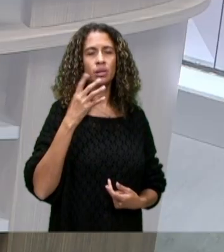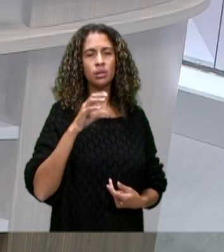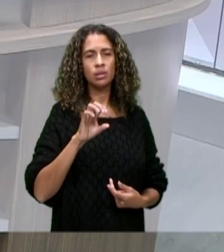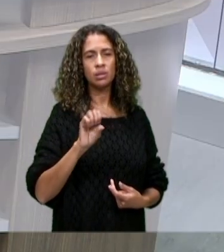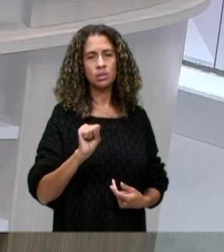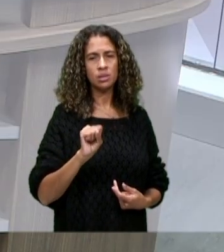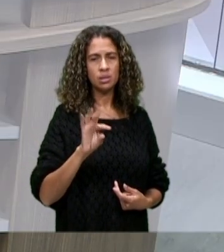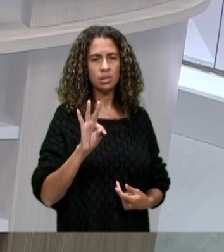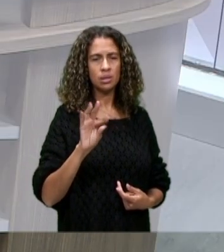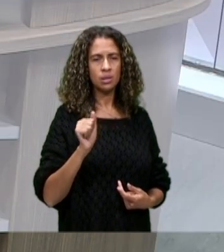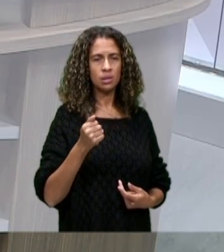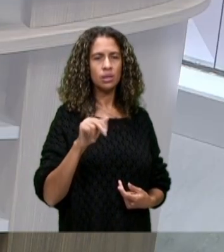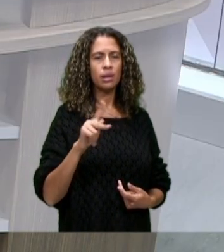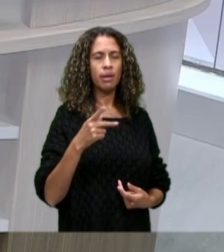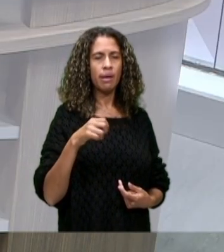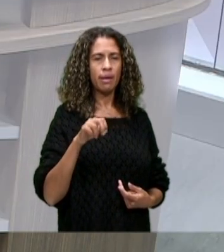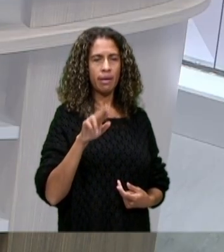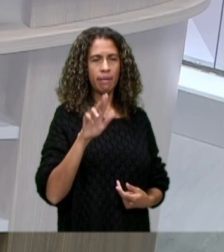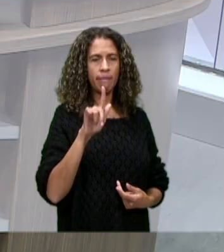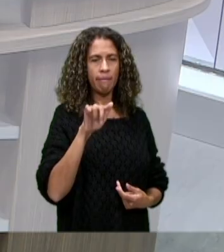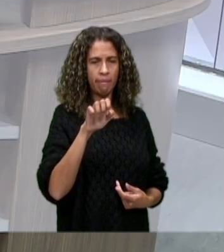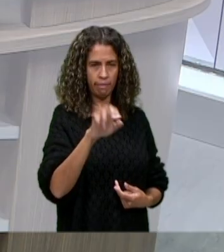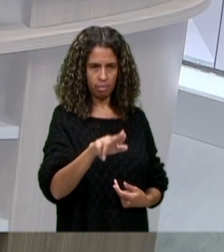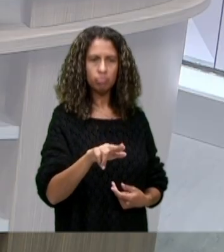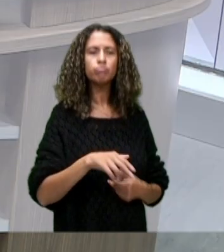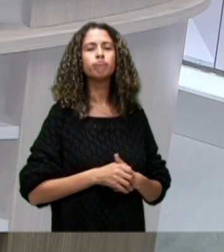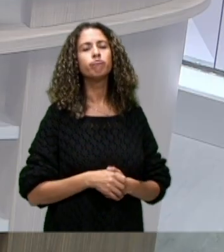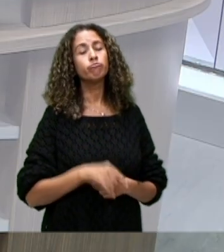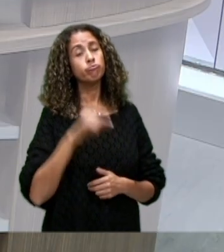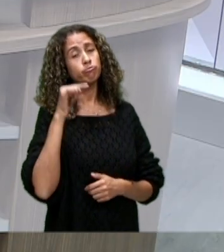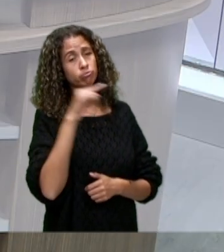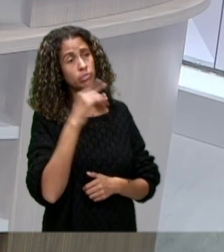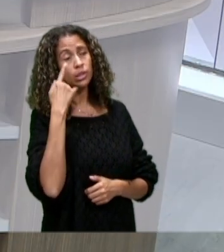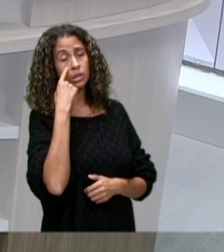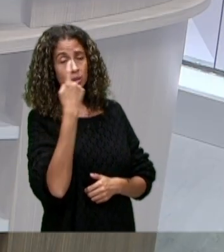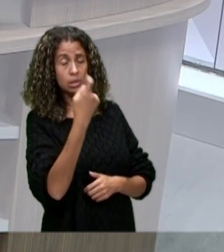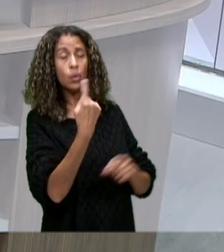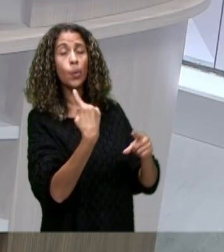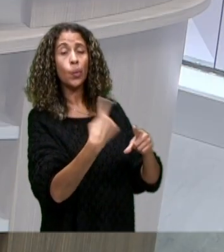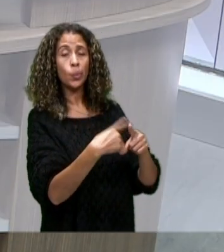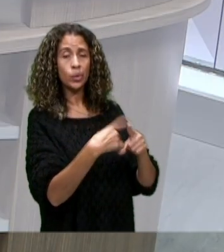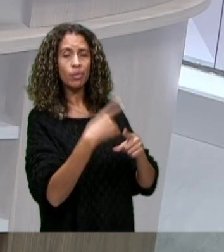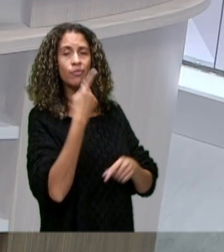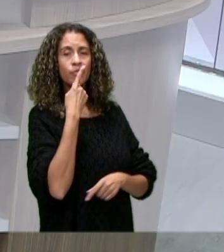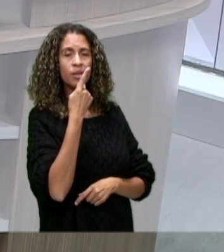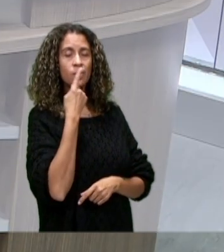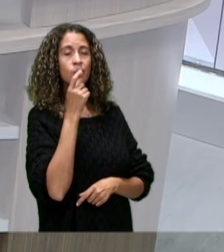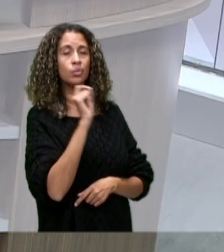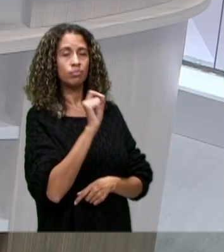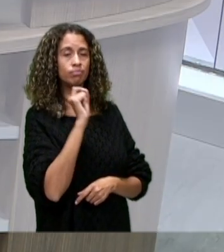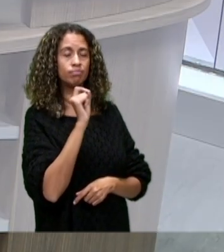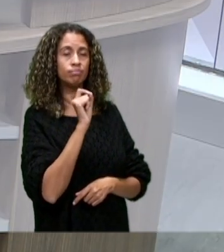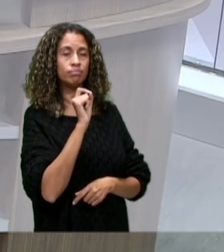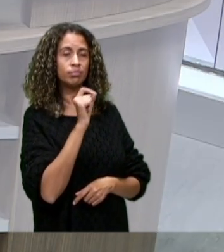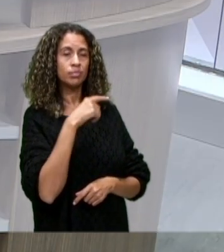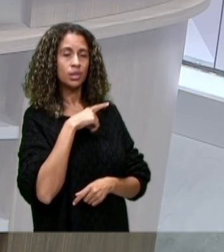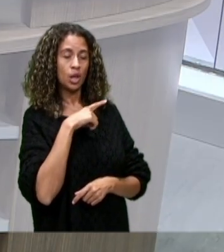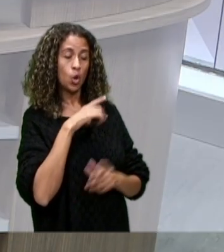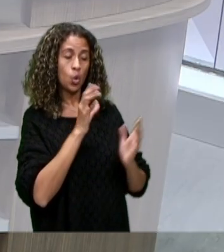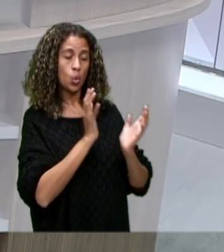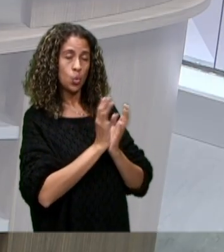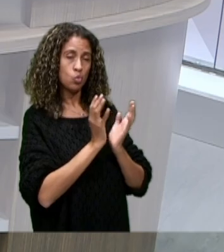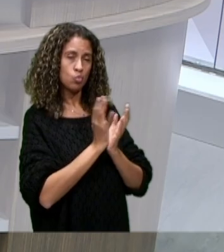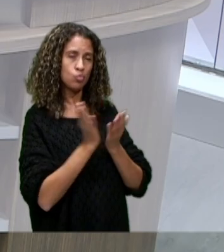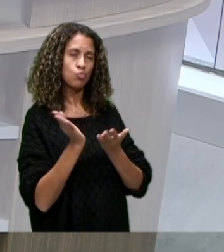Inclusive, que é aquele, pode ser o meu próximo livro também. Que é muito interessante. Aí tem a visão de um grupo de adolescentes que não